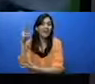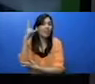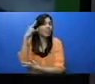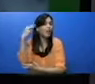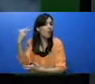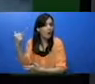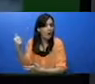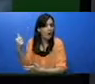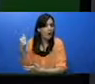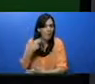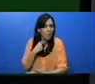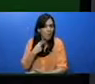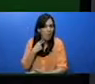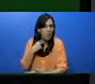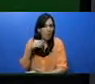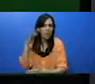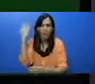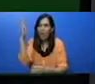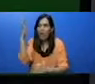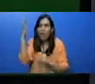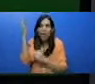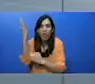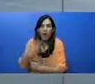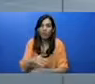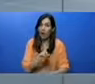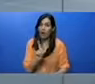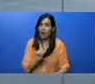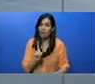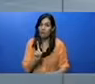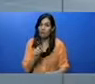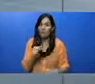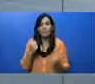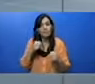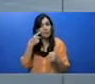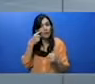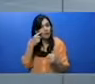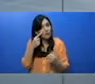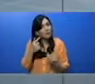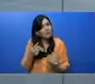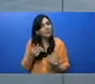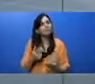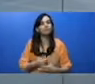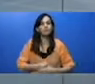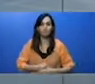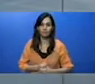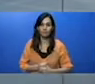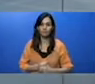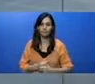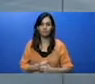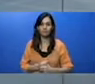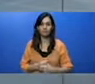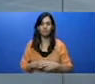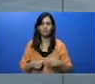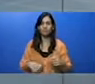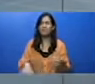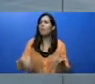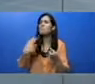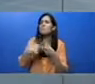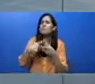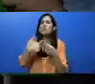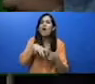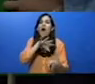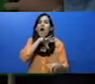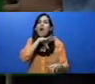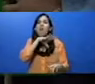por aí mexendo em tudo, cortando as árvores, né? Vamos continuar? Por que